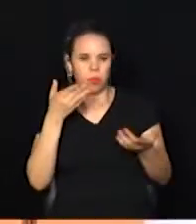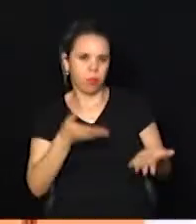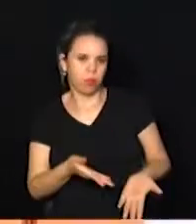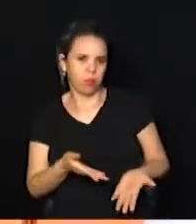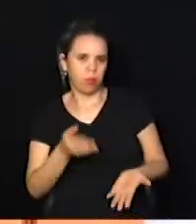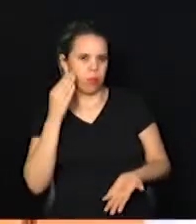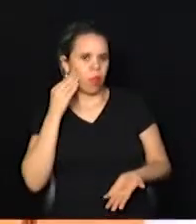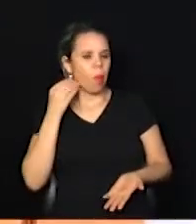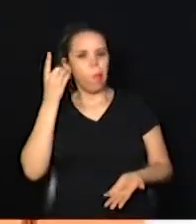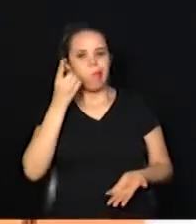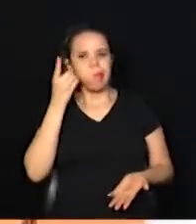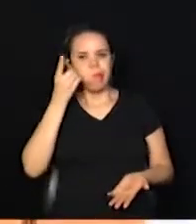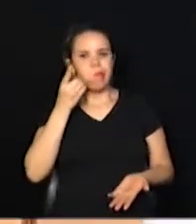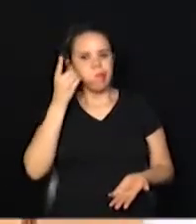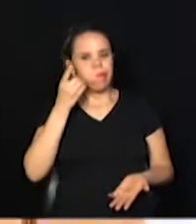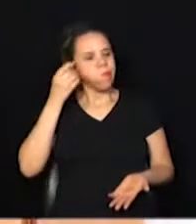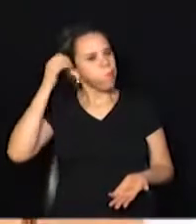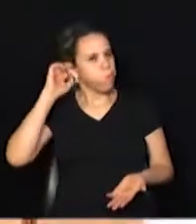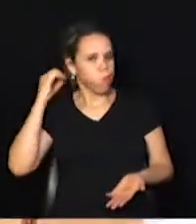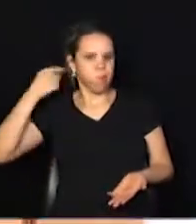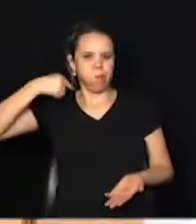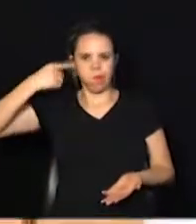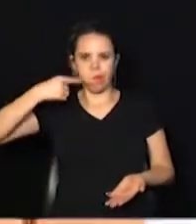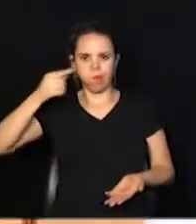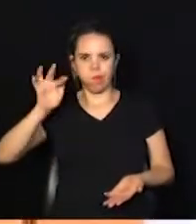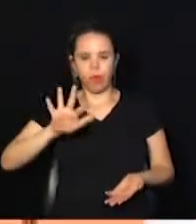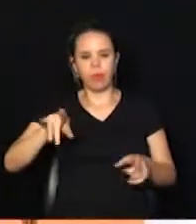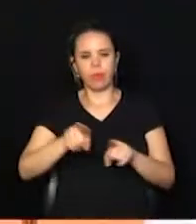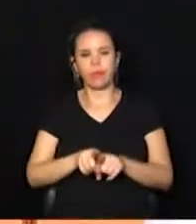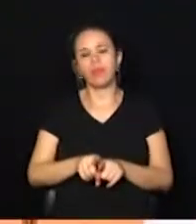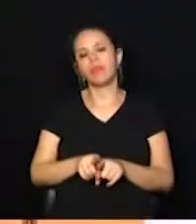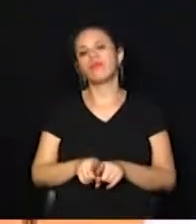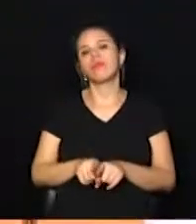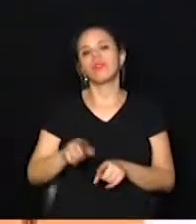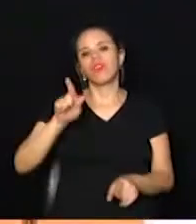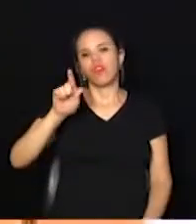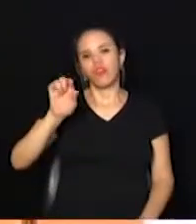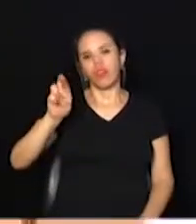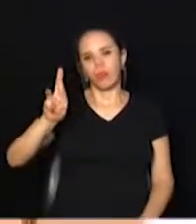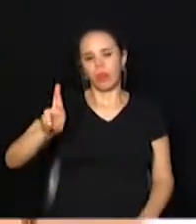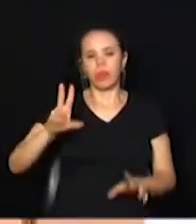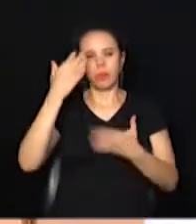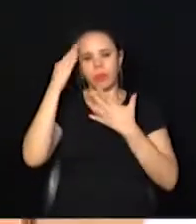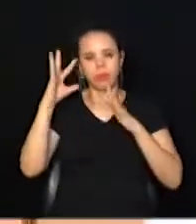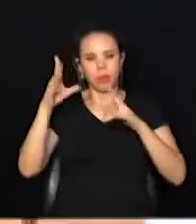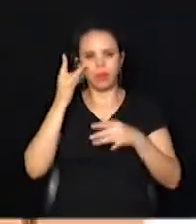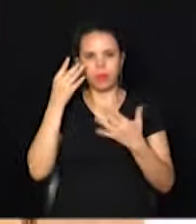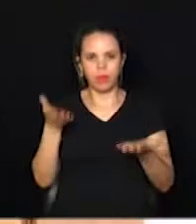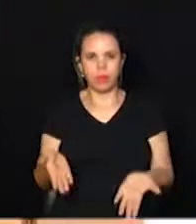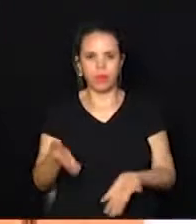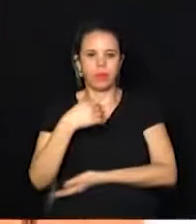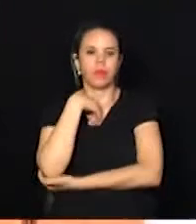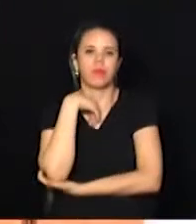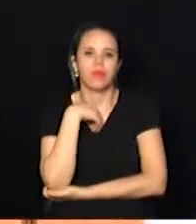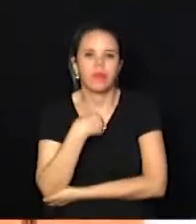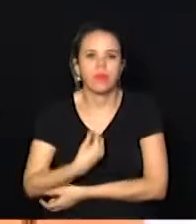nosso deputado federal aqui, Gilmar Tato. Enfim, agradecer a presença de todas e todos e todos que